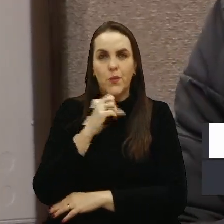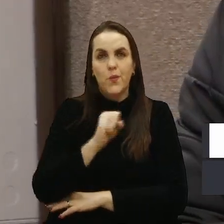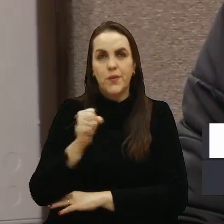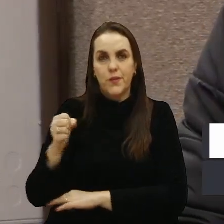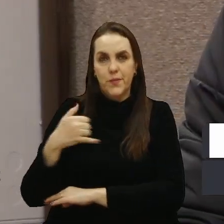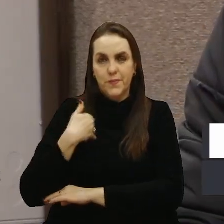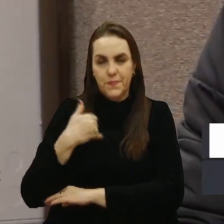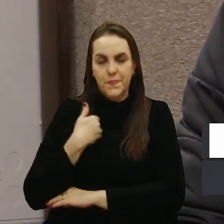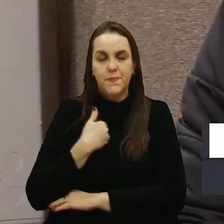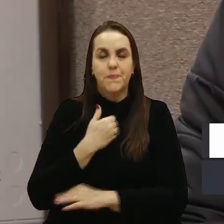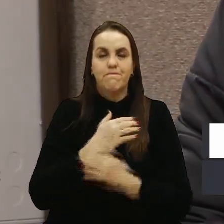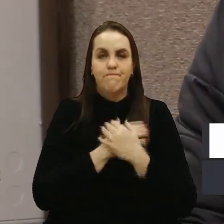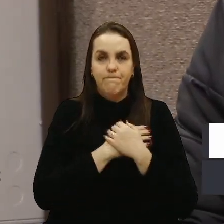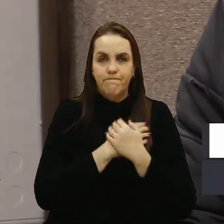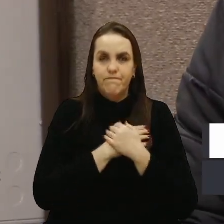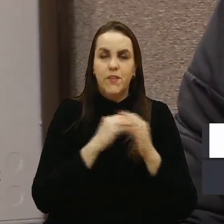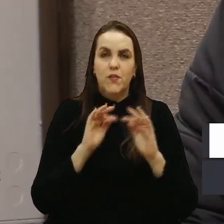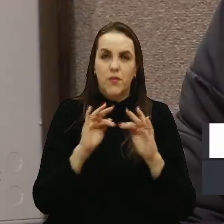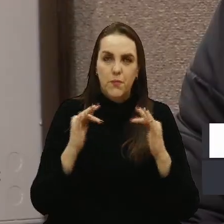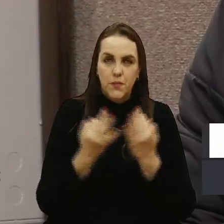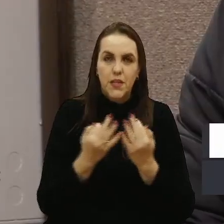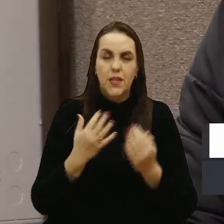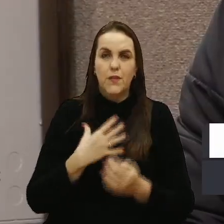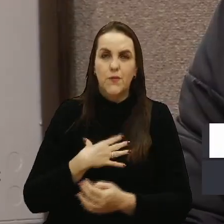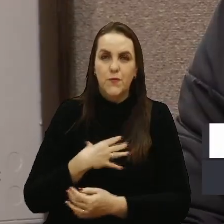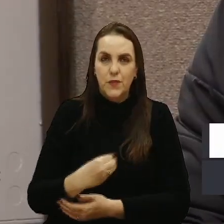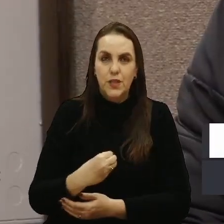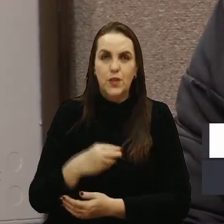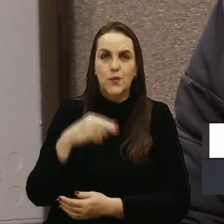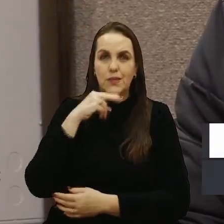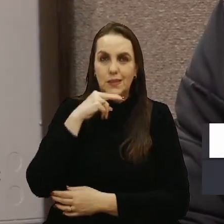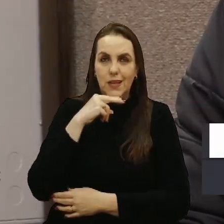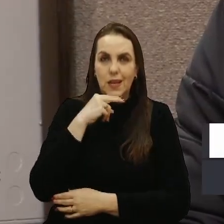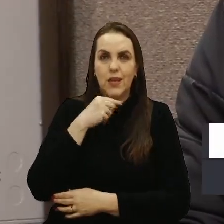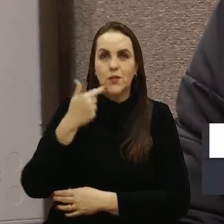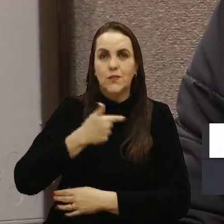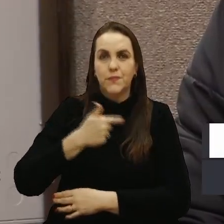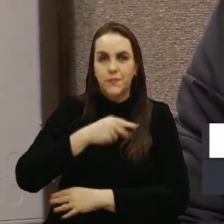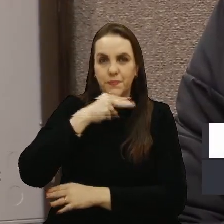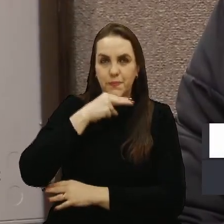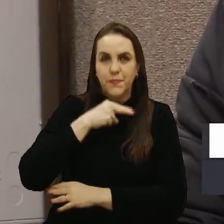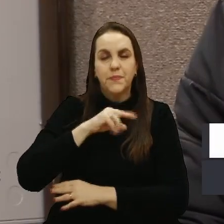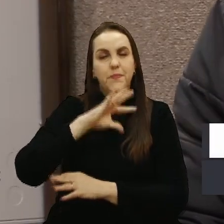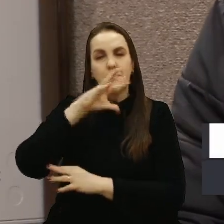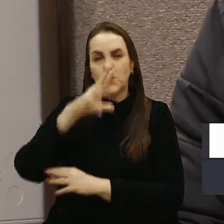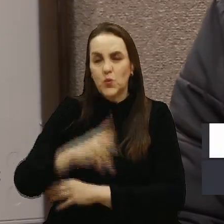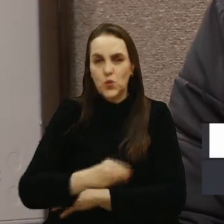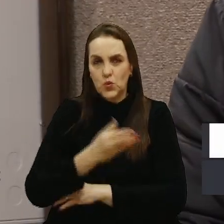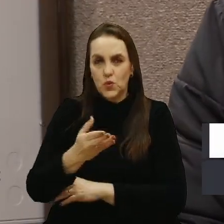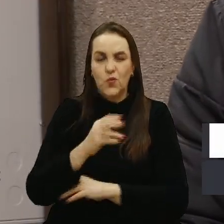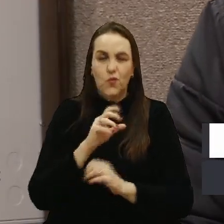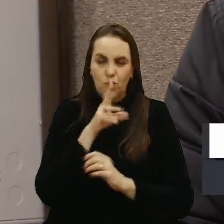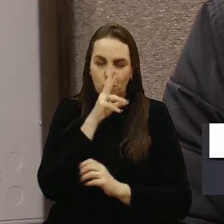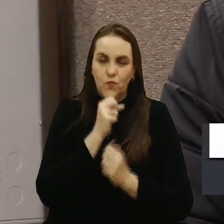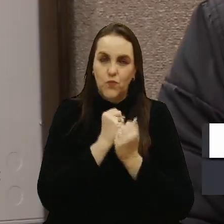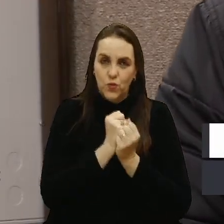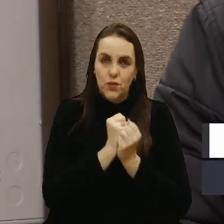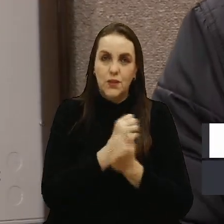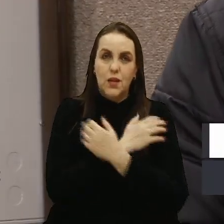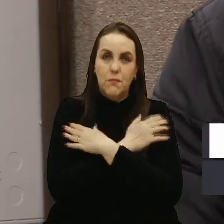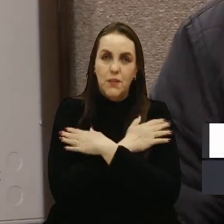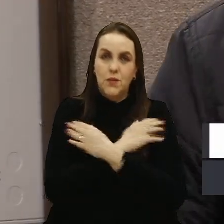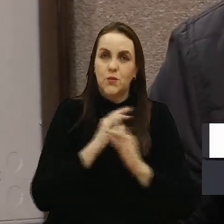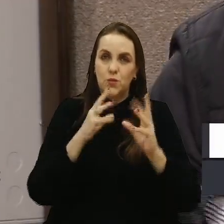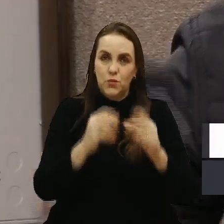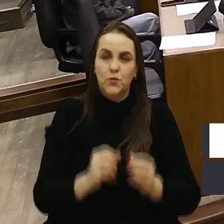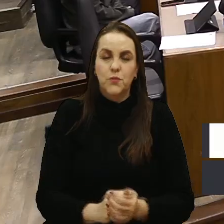de pesar a toda a família, aos filhos, netos, bisnetos da dona Eloá. Então, uma força nesse momento. Forte abraço a todos.